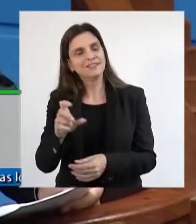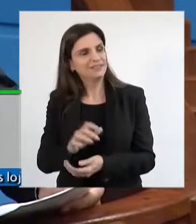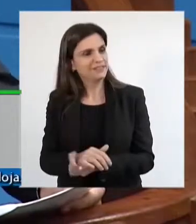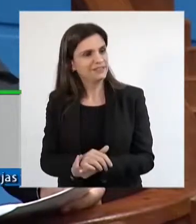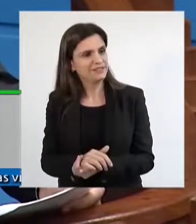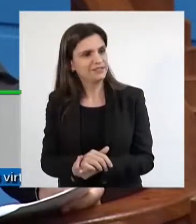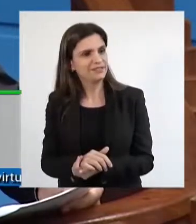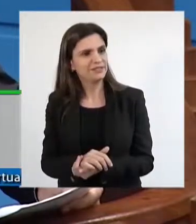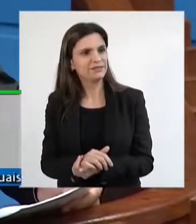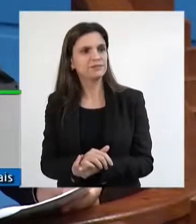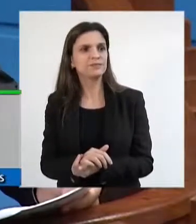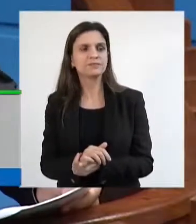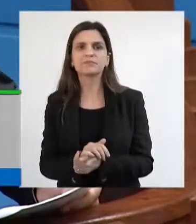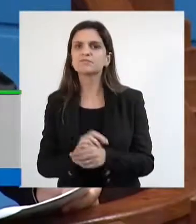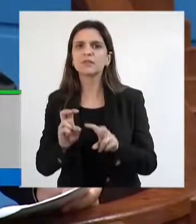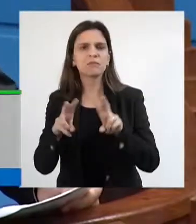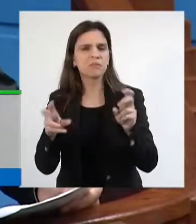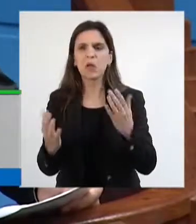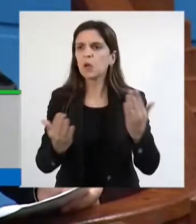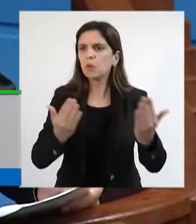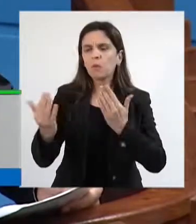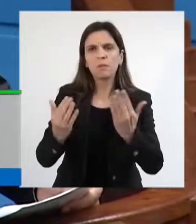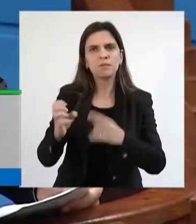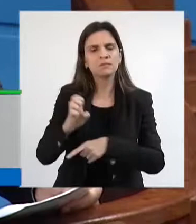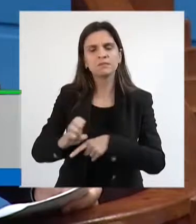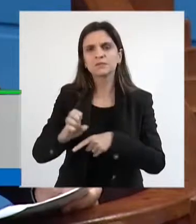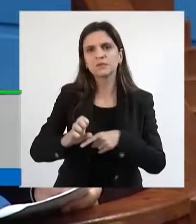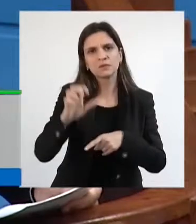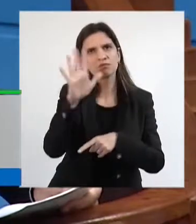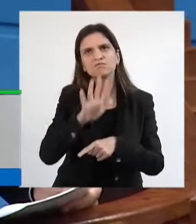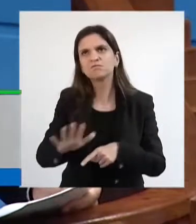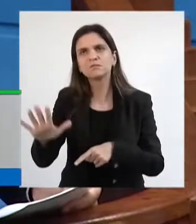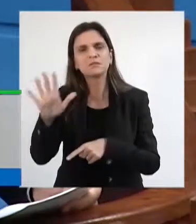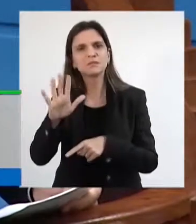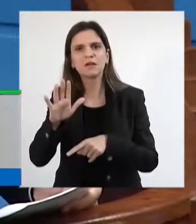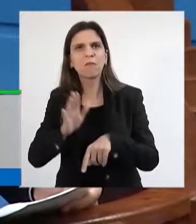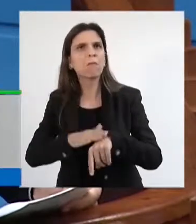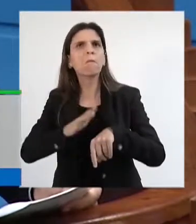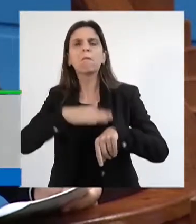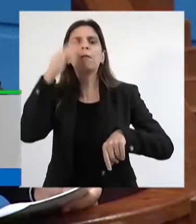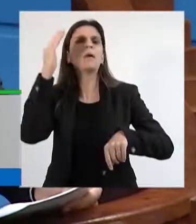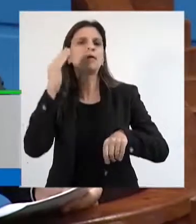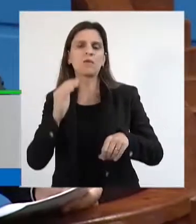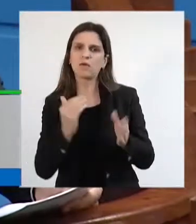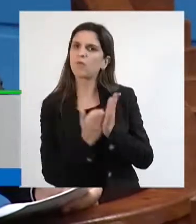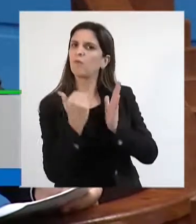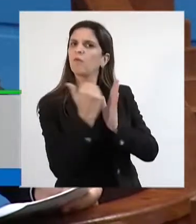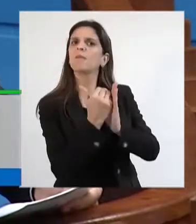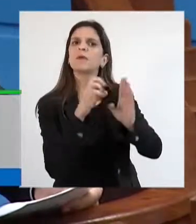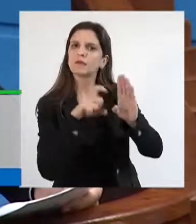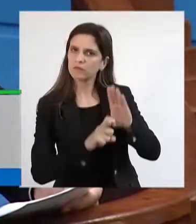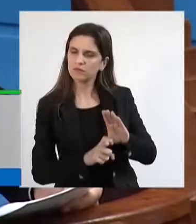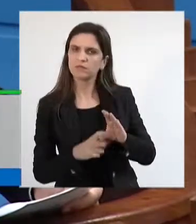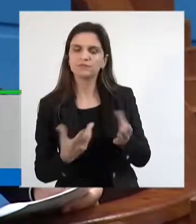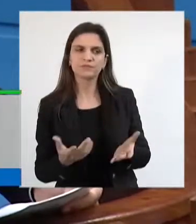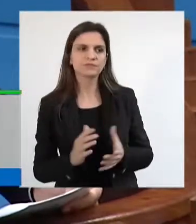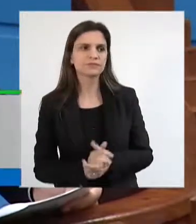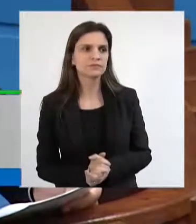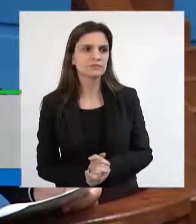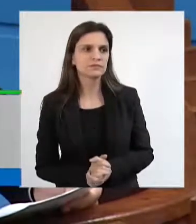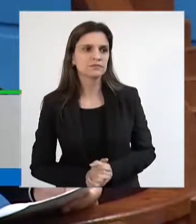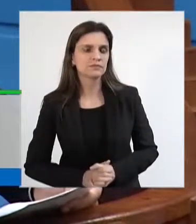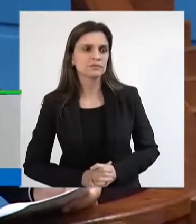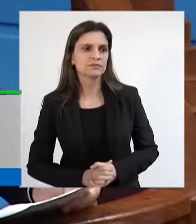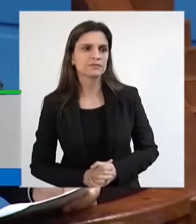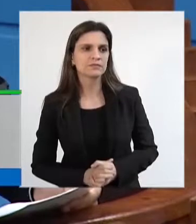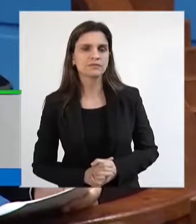em comparação com os outros estados, é muito maior. Além disso, cumpre-nos salientar que,